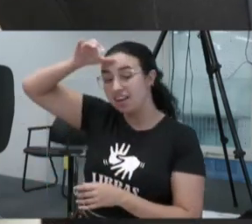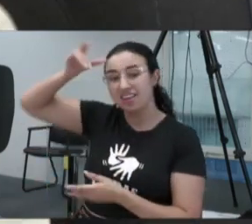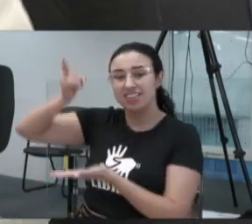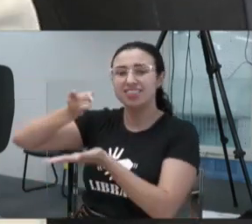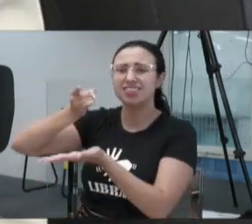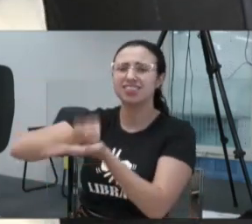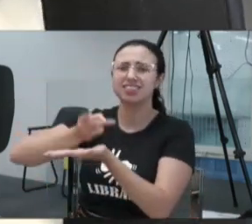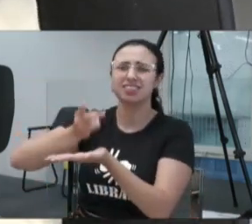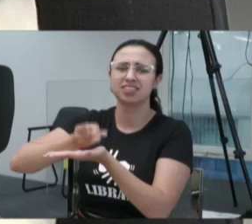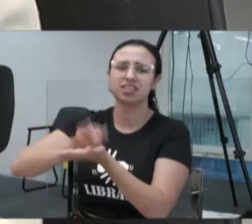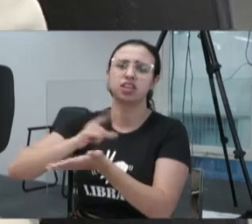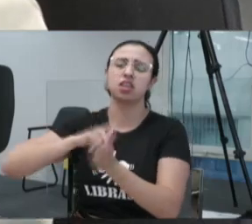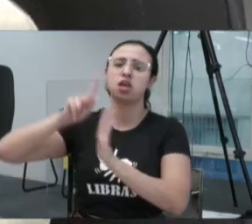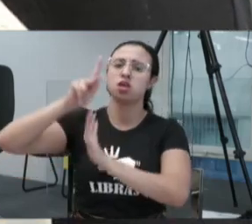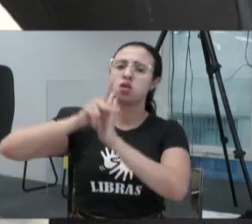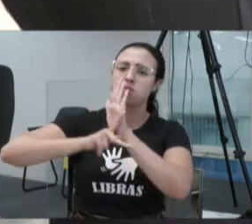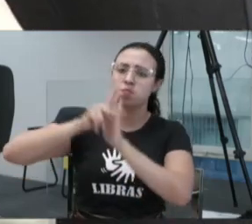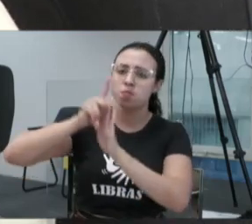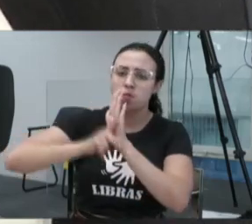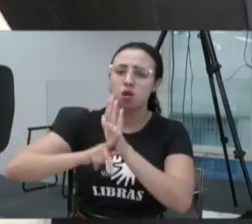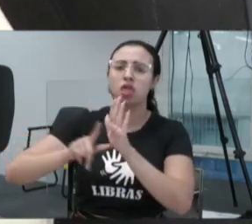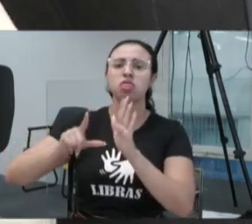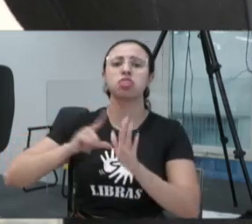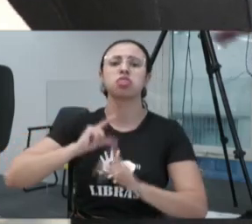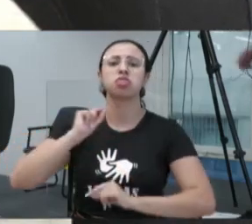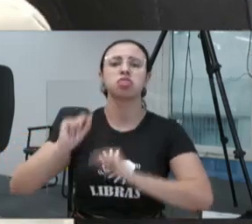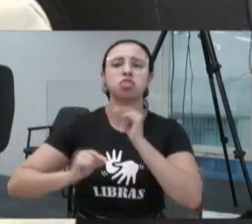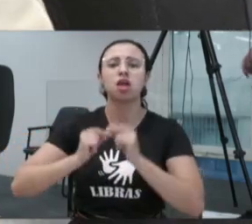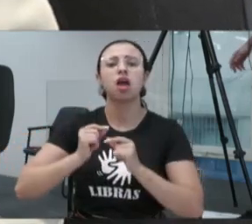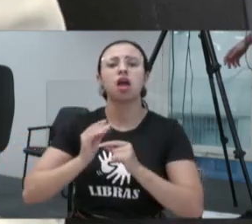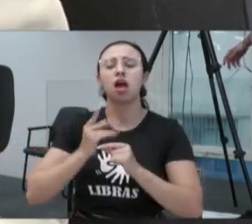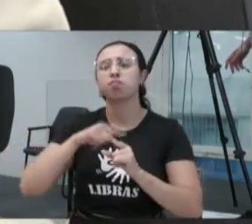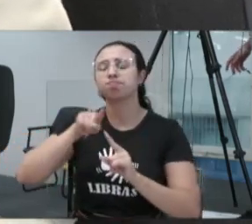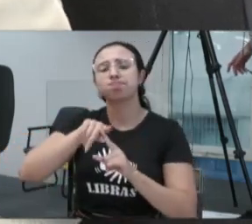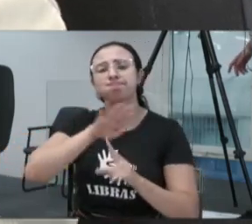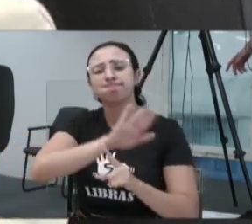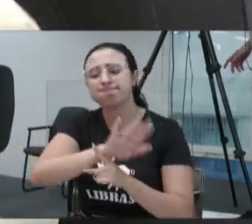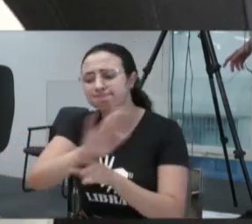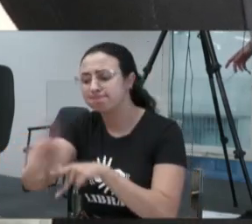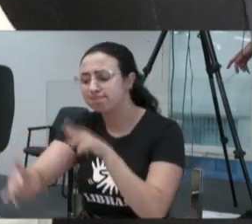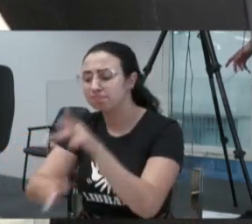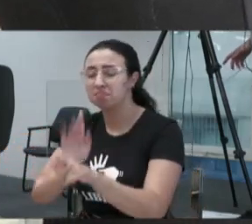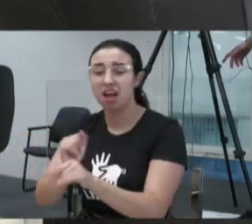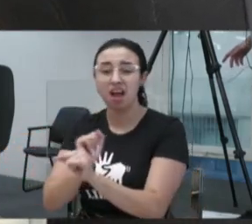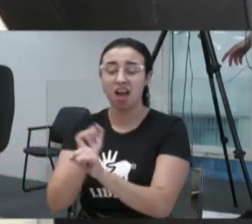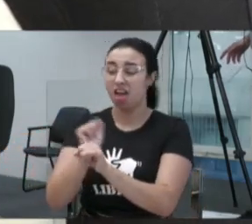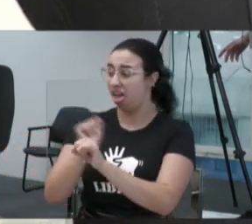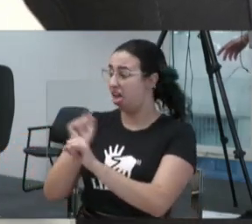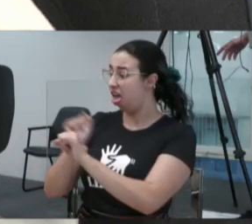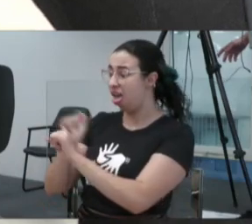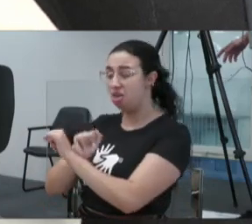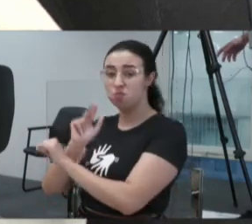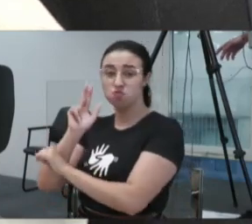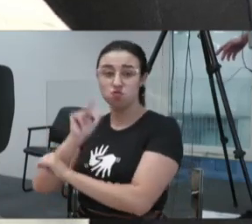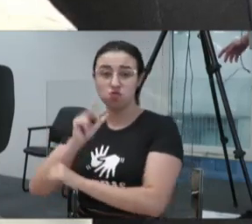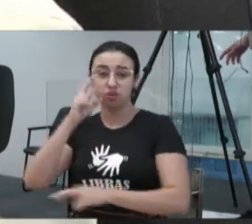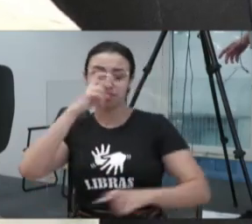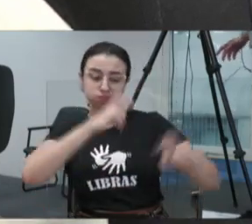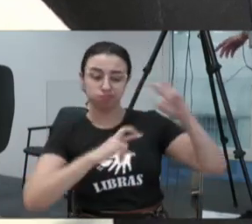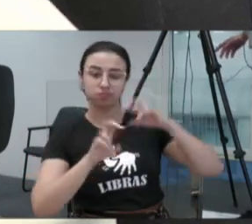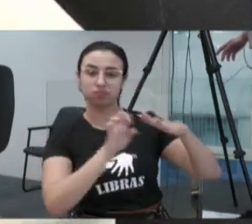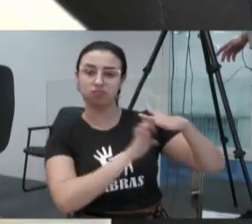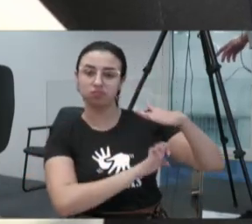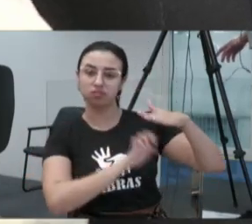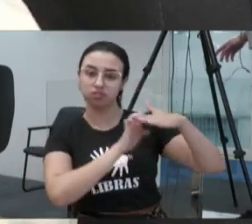faz projetos e ela legisla de forma para atender a população. Infelizmente, há anos, ninguém peitou essa empresa e com essa nova gestão, tanto